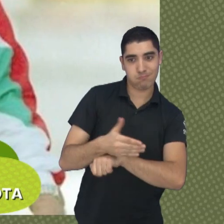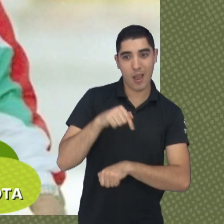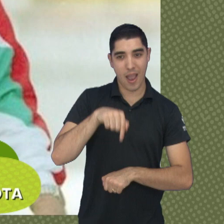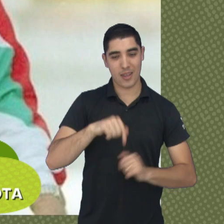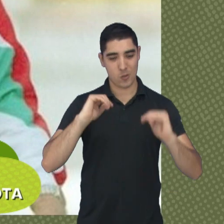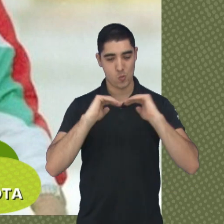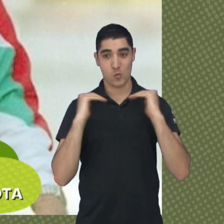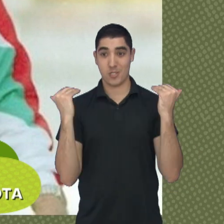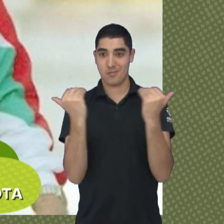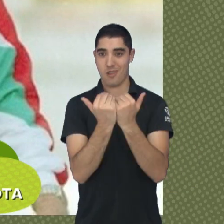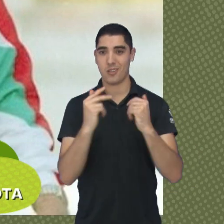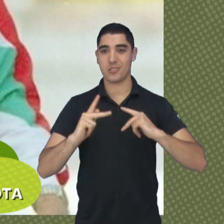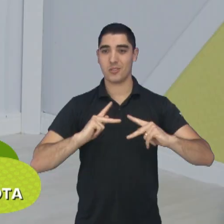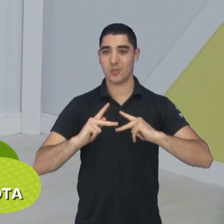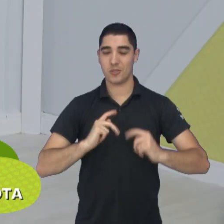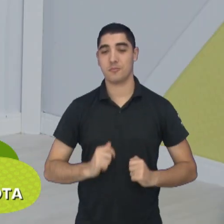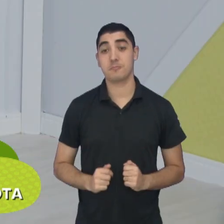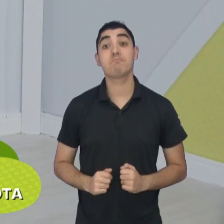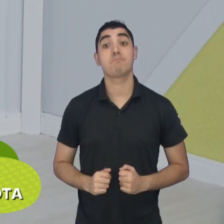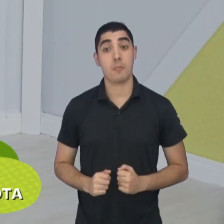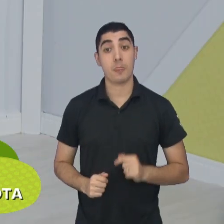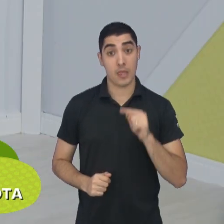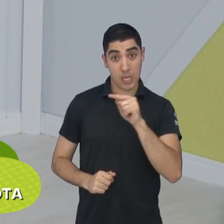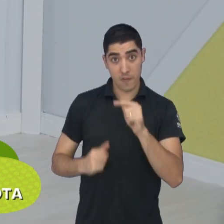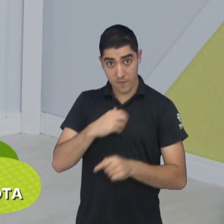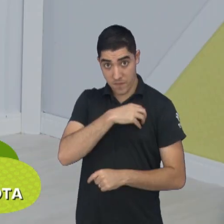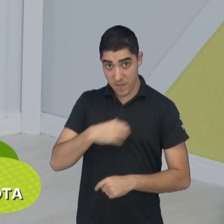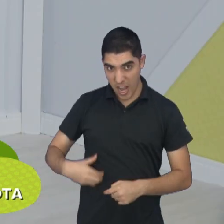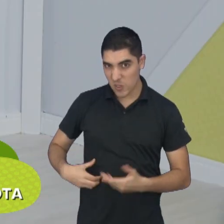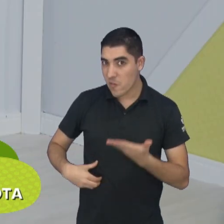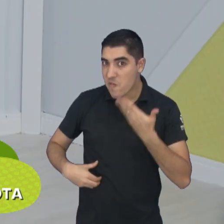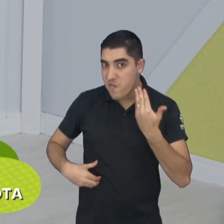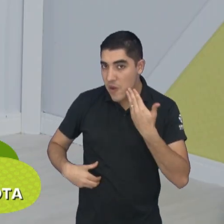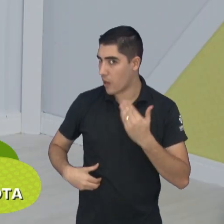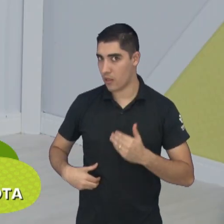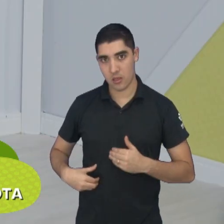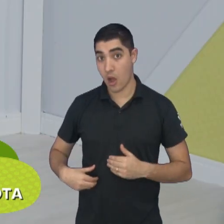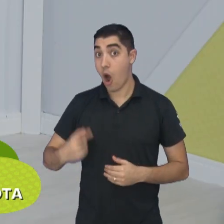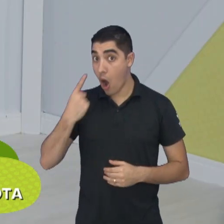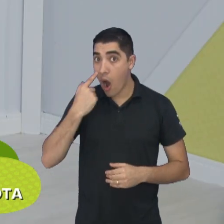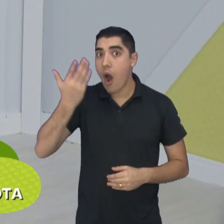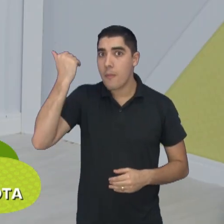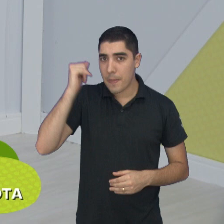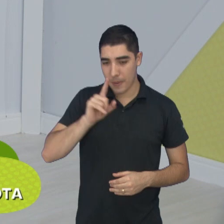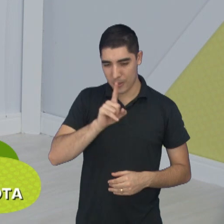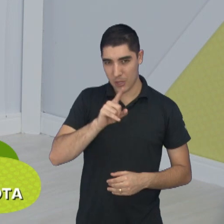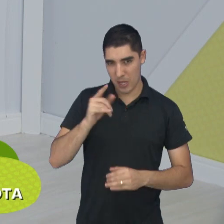Martins Pereira por 3 oportunidades. E esse time do Vasco não era qualquer time, não. Olha só o time do Vasco daquela época que empatou